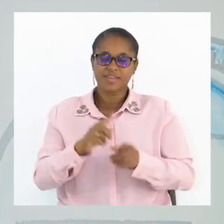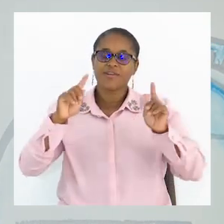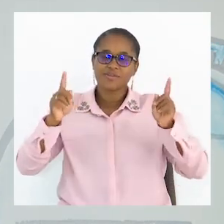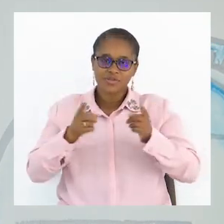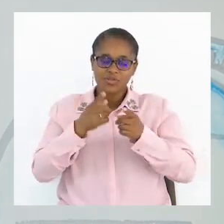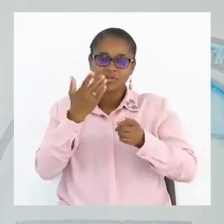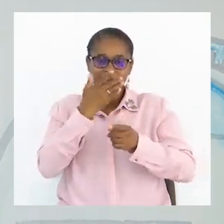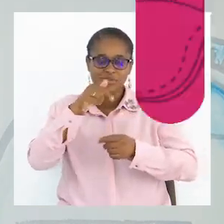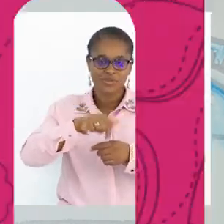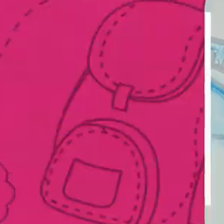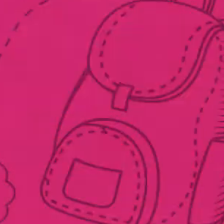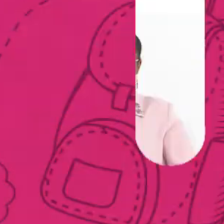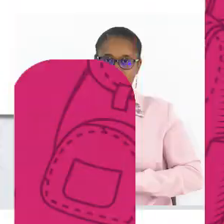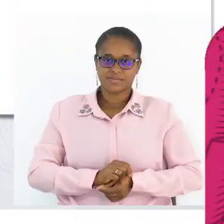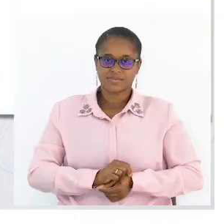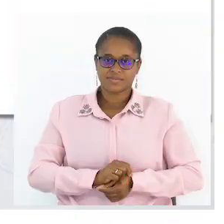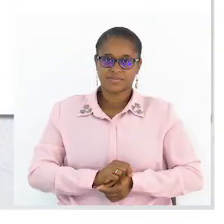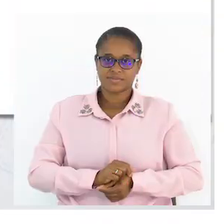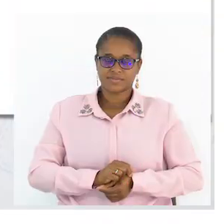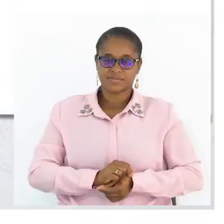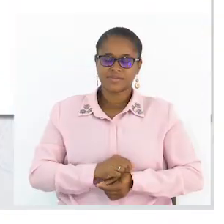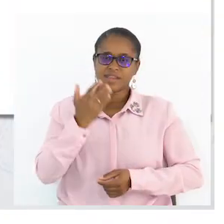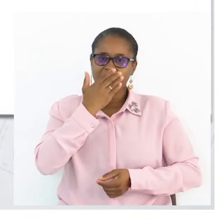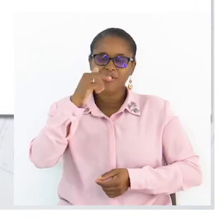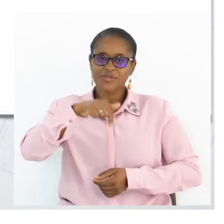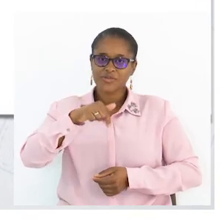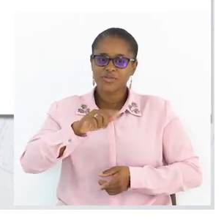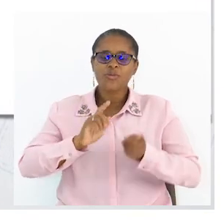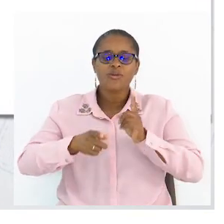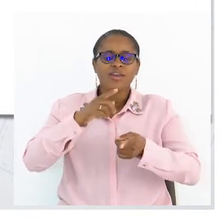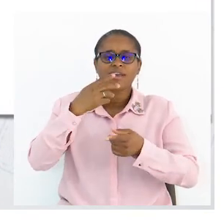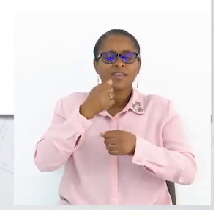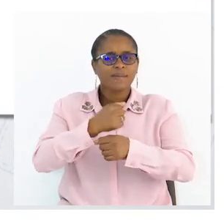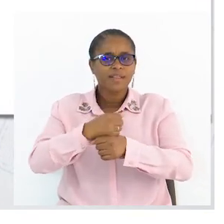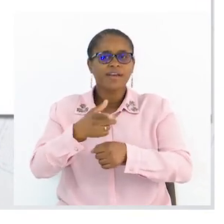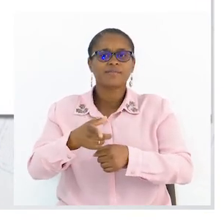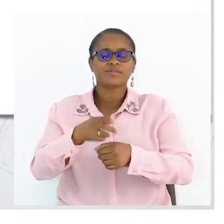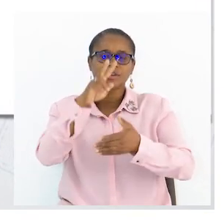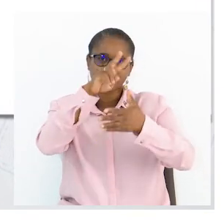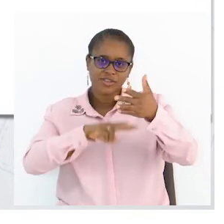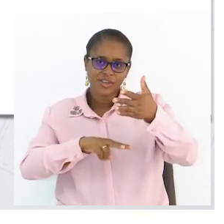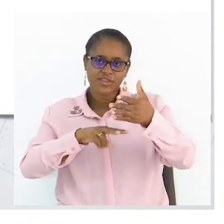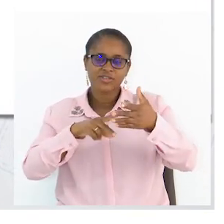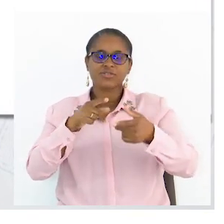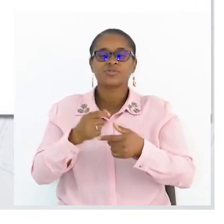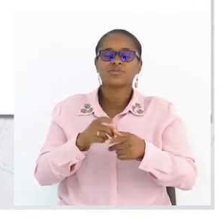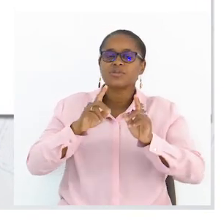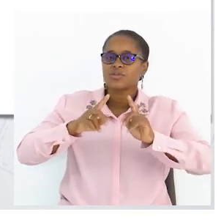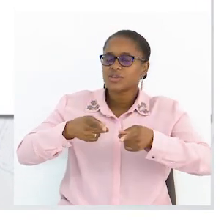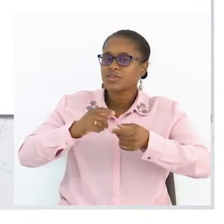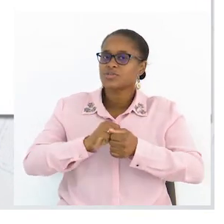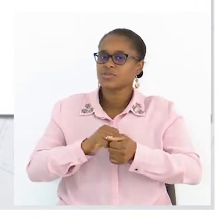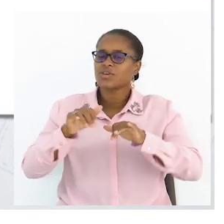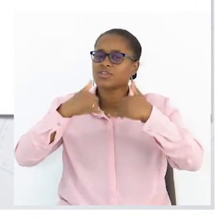síntese da aula de hoje. Na aula de hoje, o que é que vimos? Texto de reflexão logo no início,